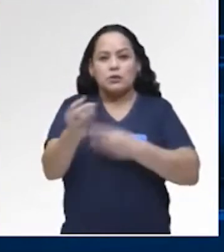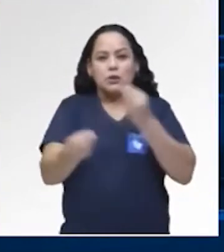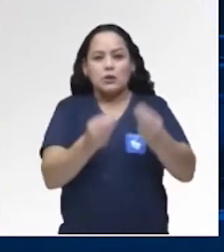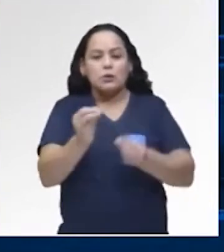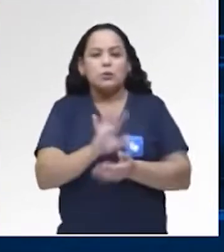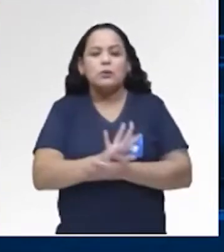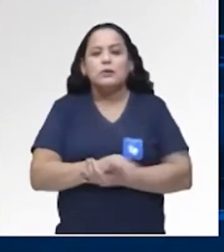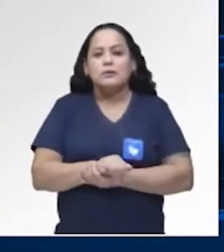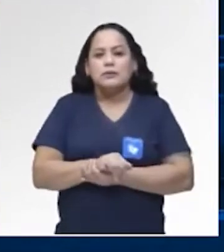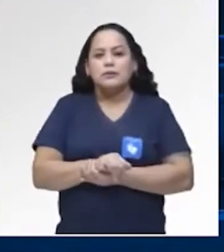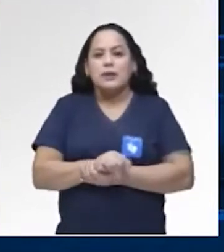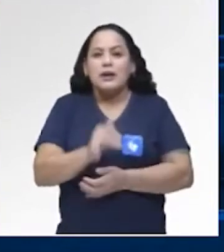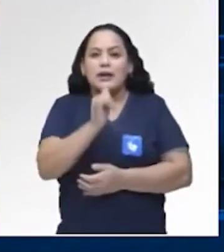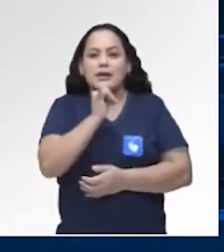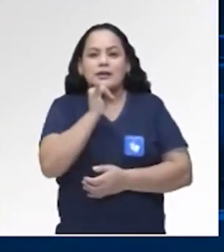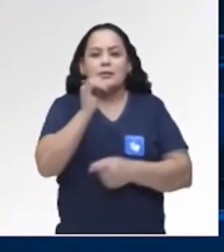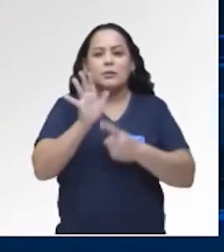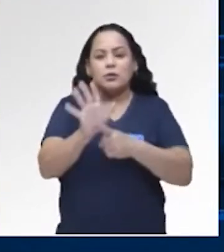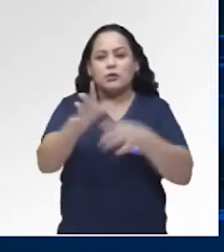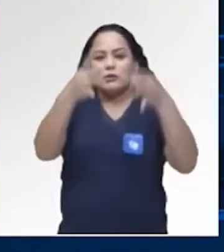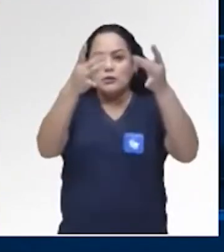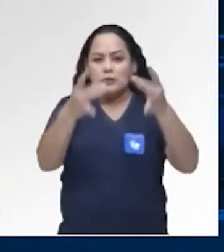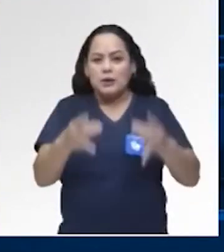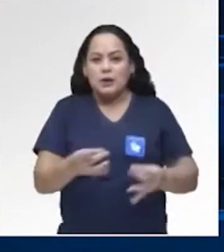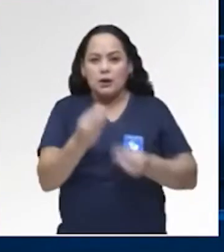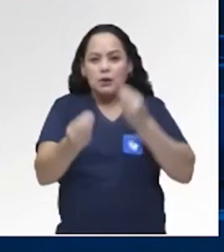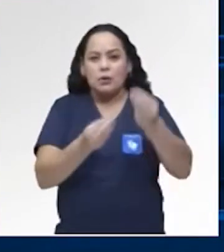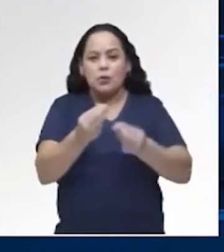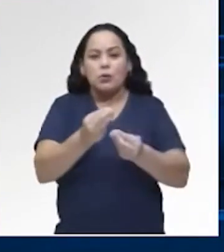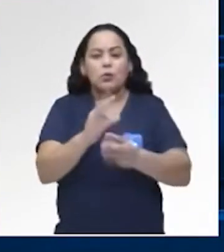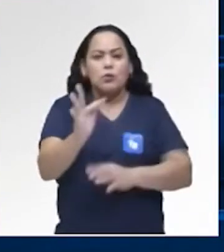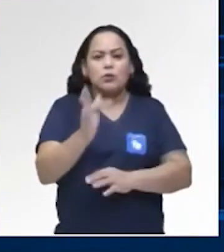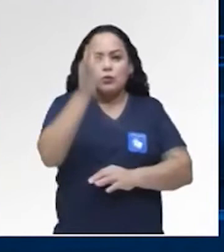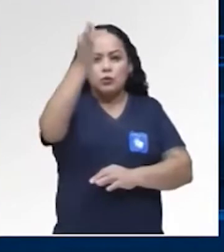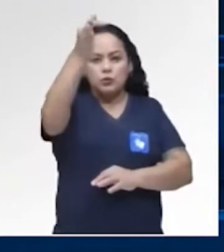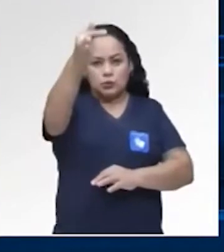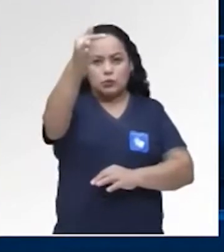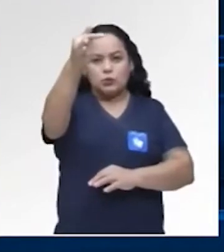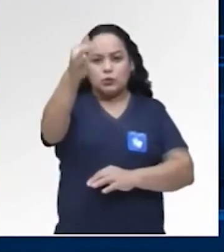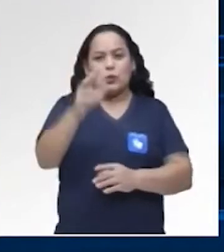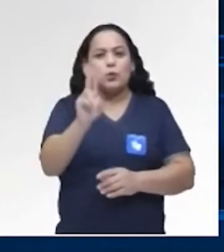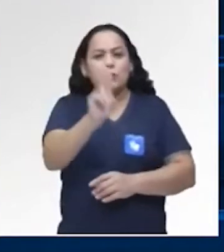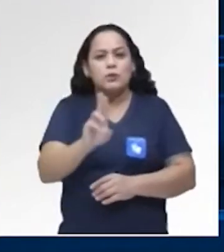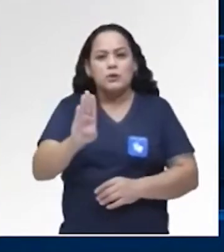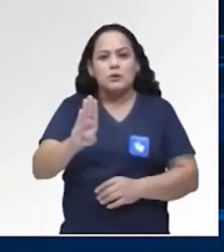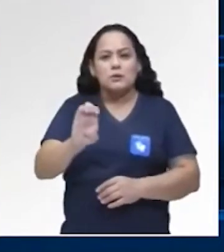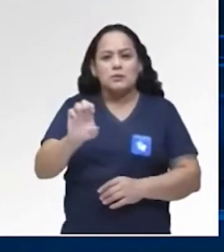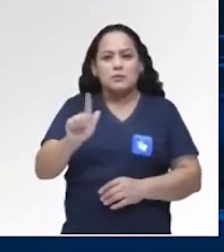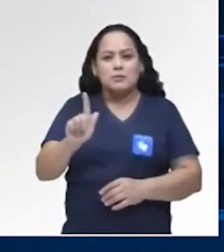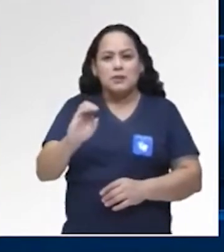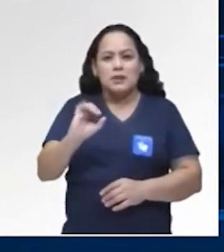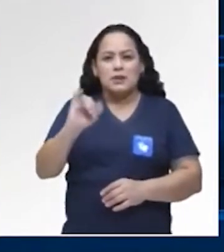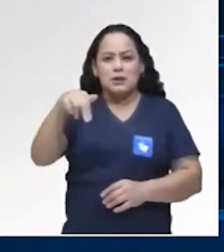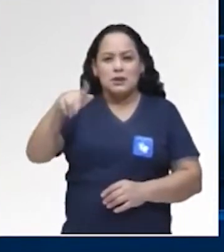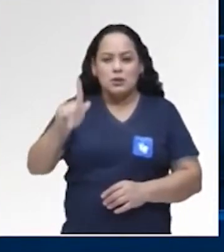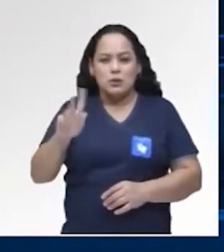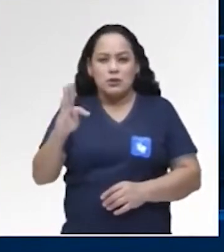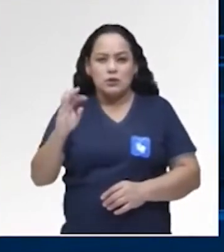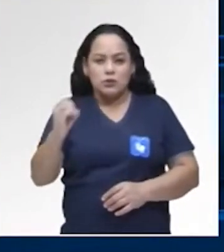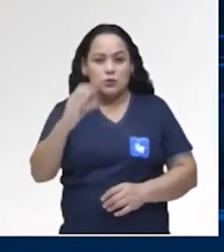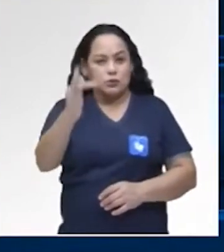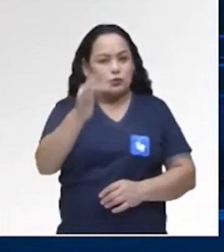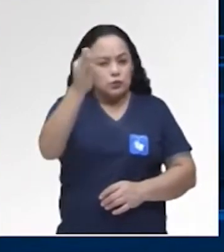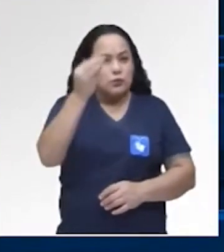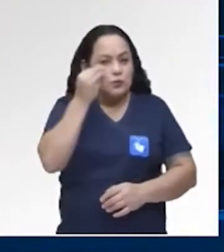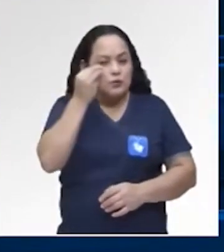dialogue que vai trazer alguns exemplos aí de futuro com o be going to que nós vamos explorar posteriormente.